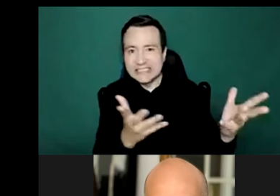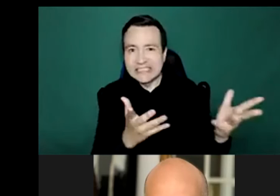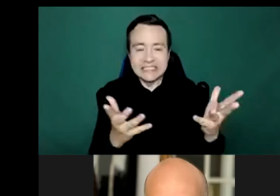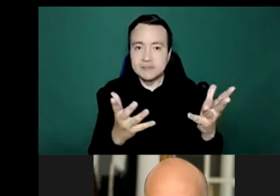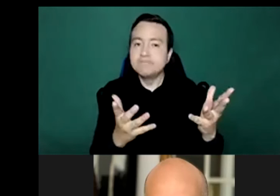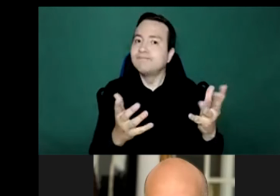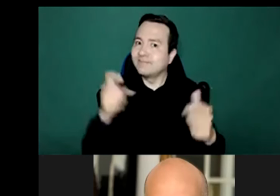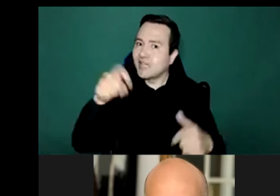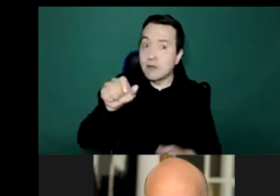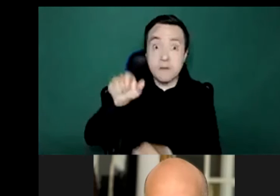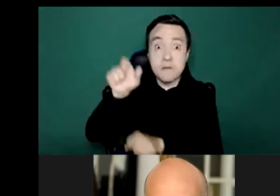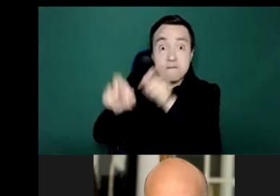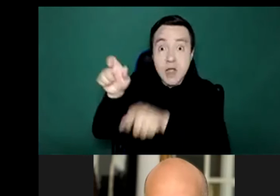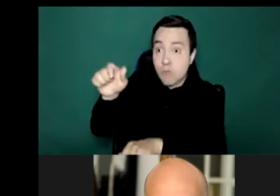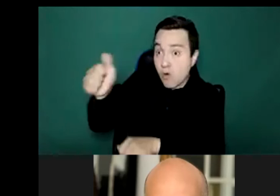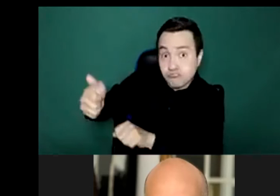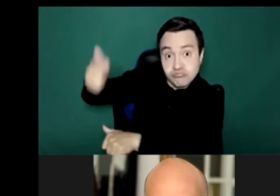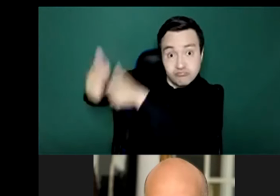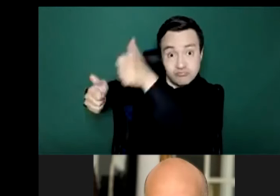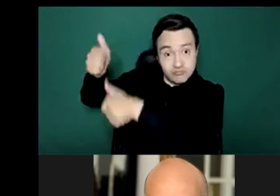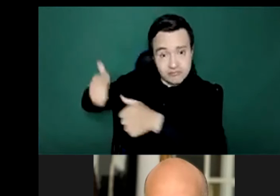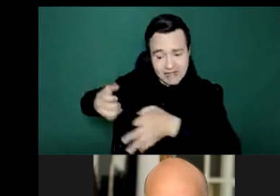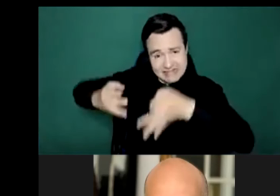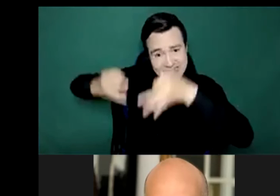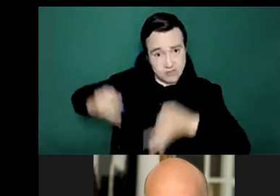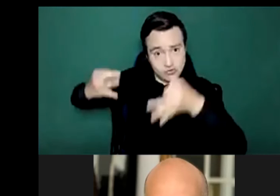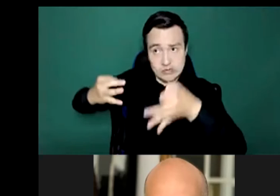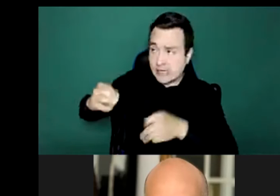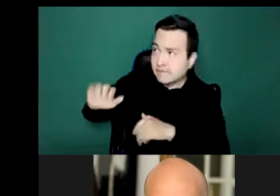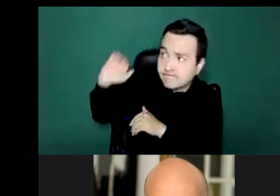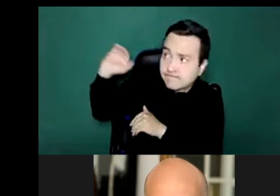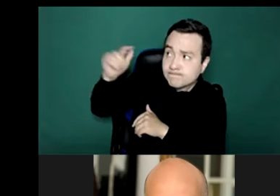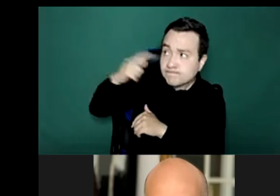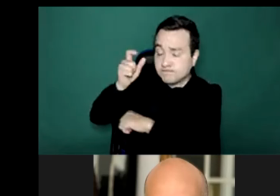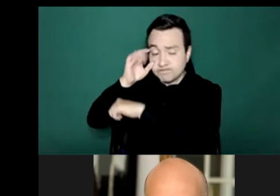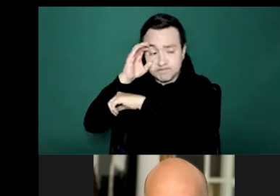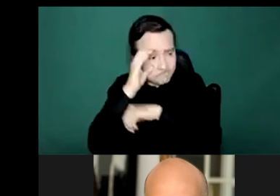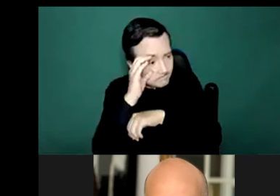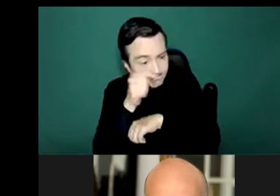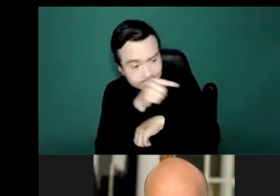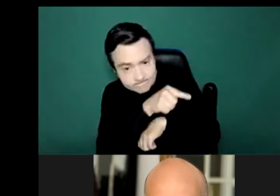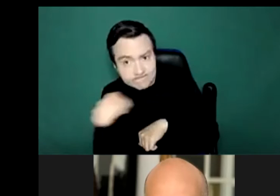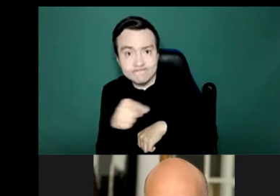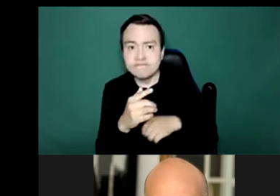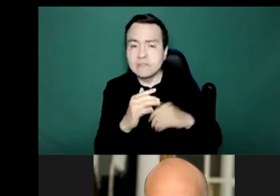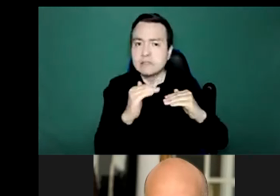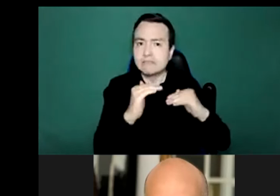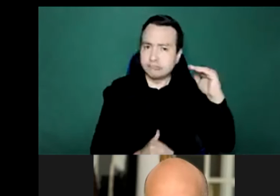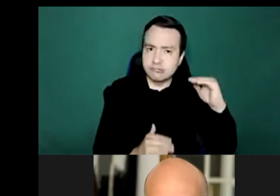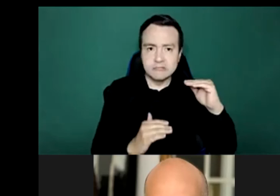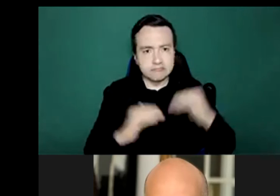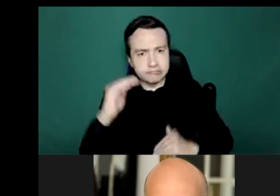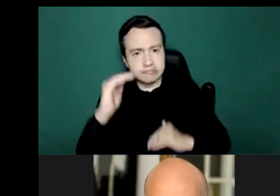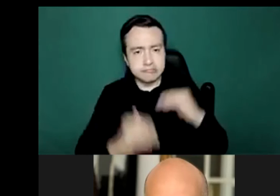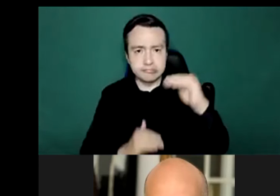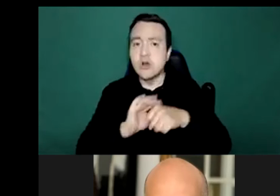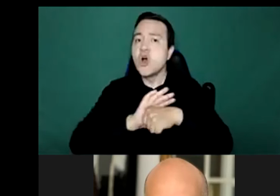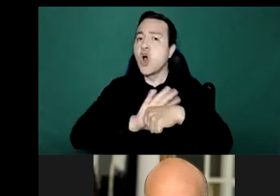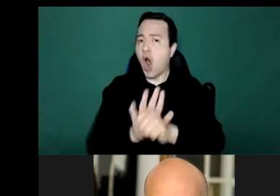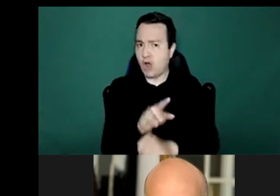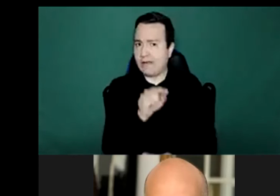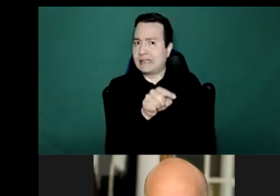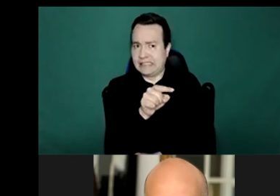decisão, considerar os maiores desafios de equidade que nos han dejado a pandemia de COVID-19 e